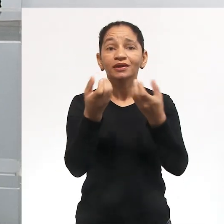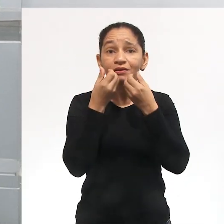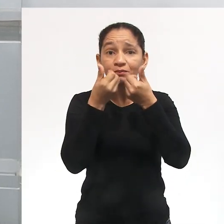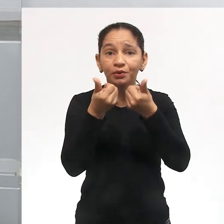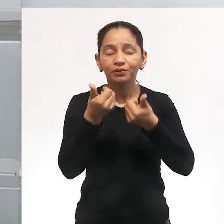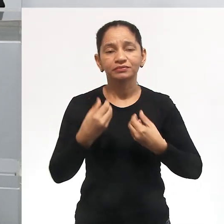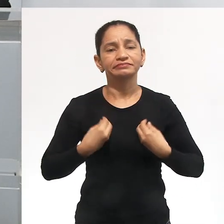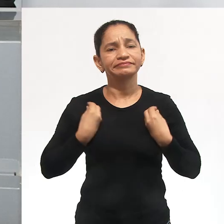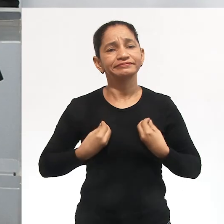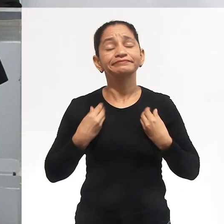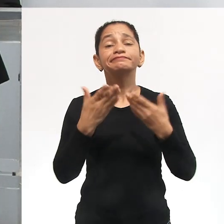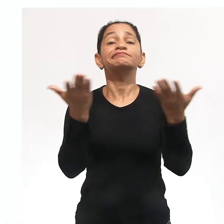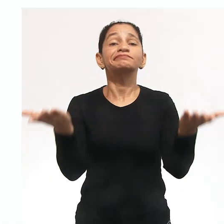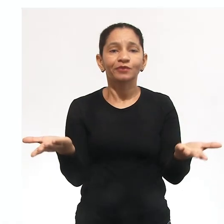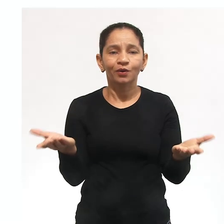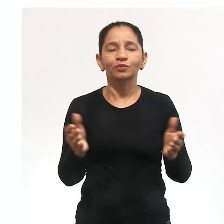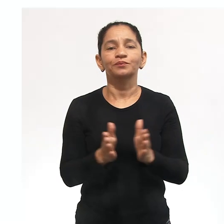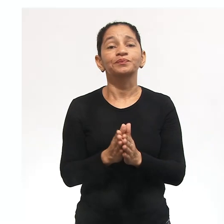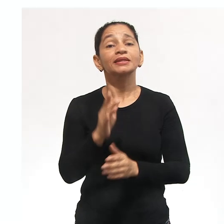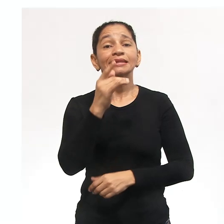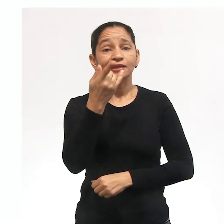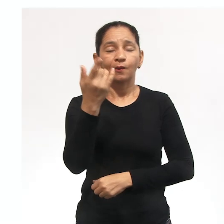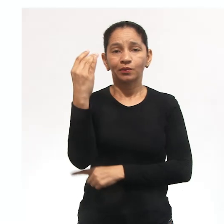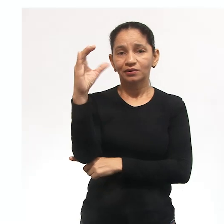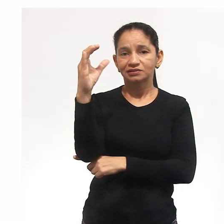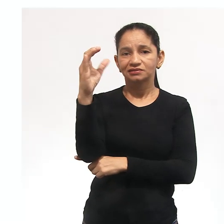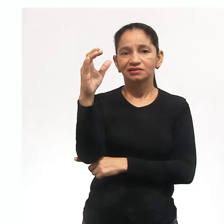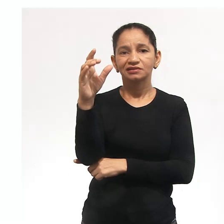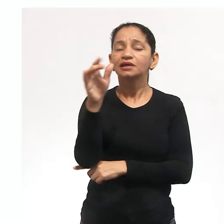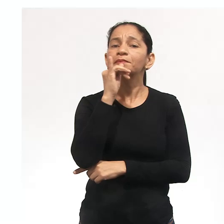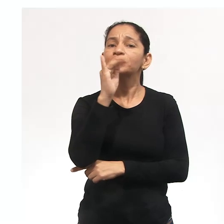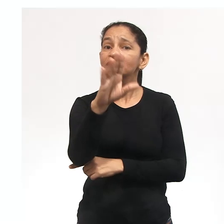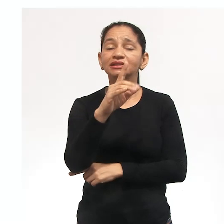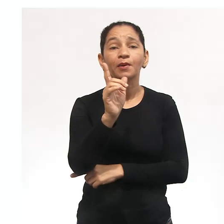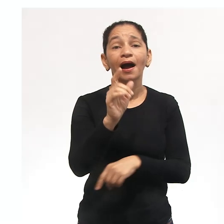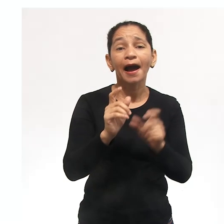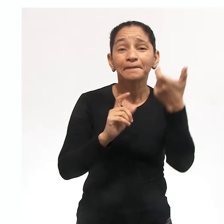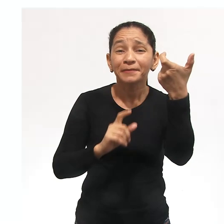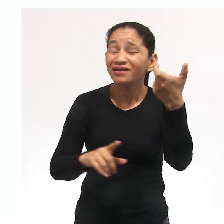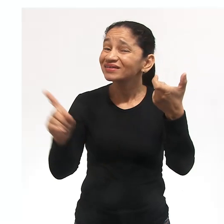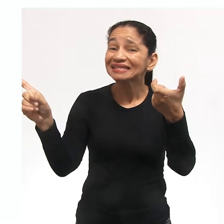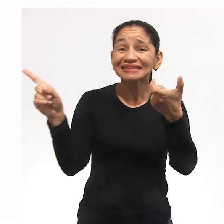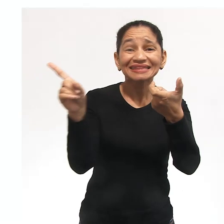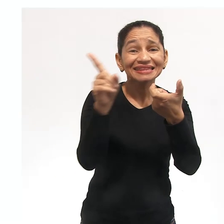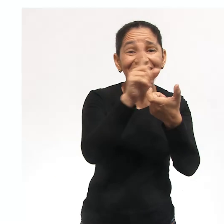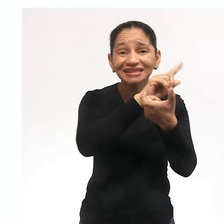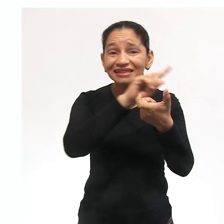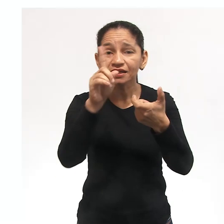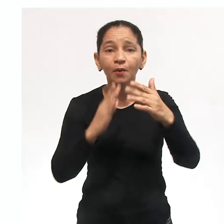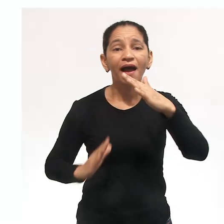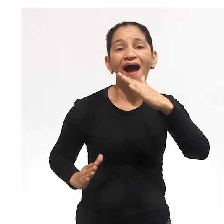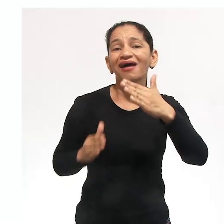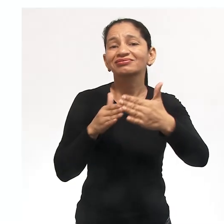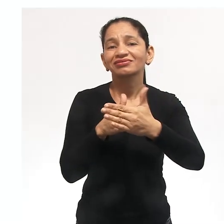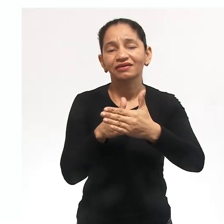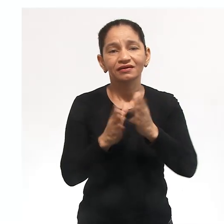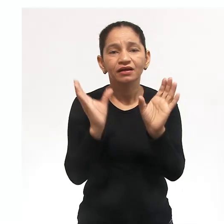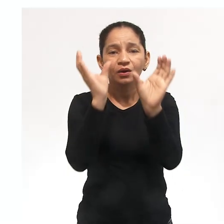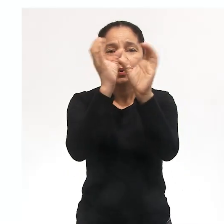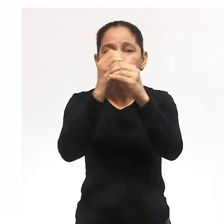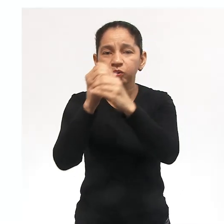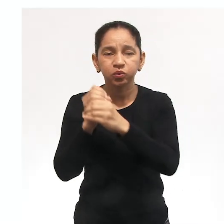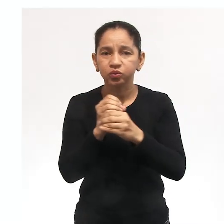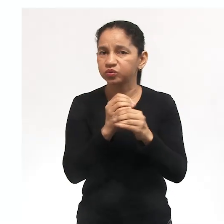comunidade. Vamos entender isso aí? Olha só, a ciência, ela não, isso que é muito importante, gente, não se limita